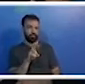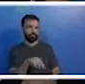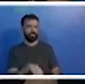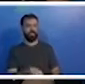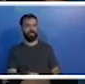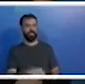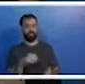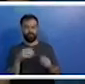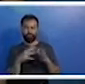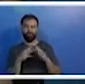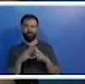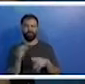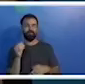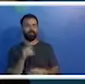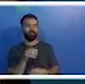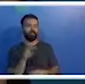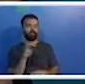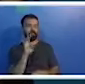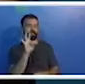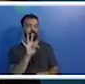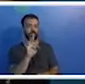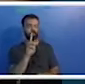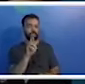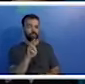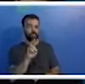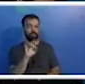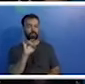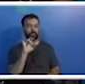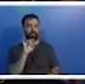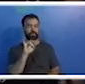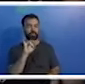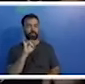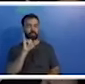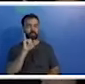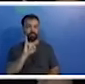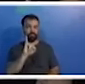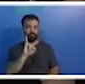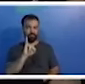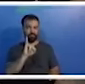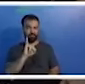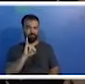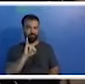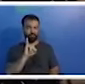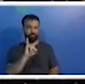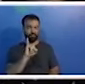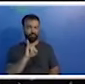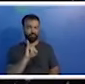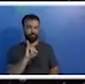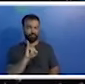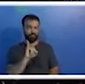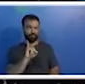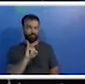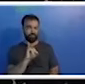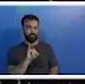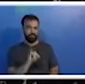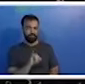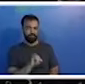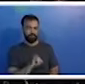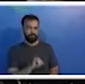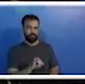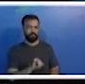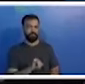ficou tão feliz que se confundiu até com r e para ficar triste dá não para eu ir mas a gente não fala